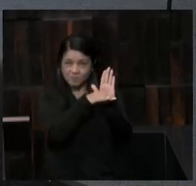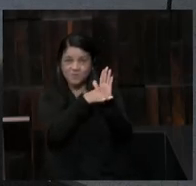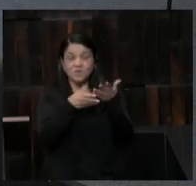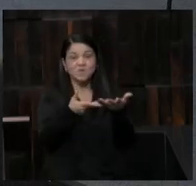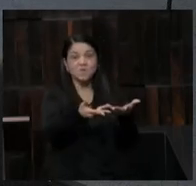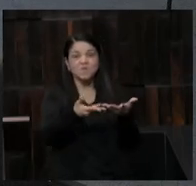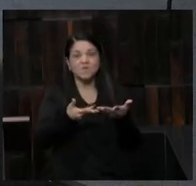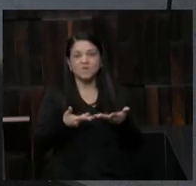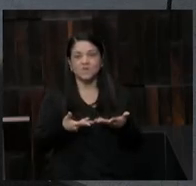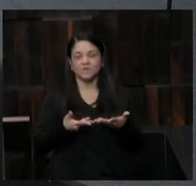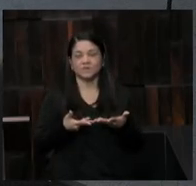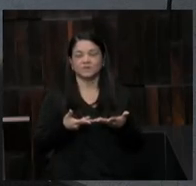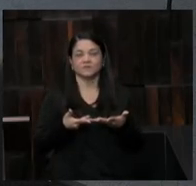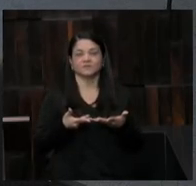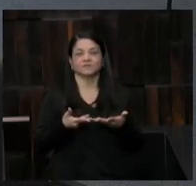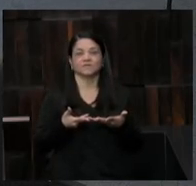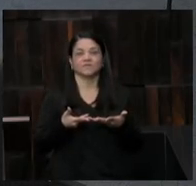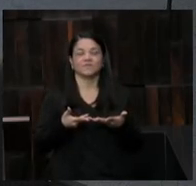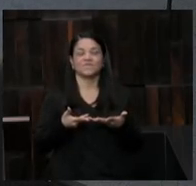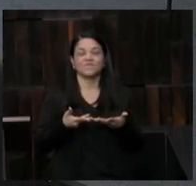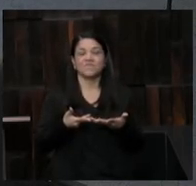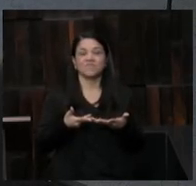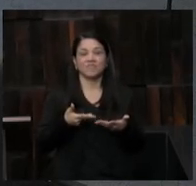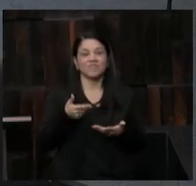aqui a nossa querida